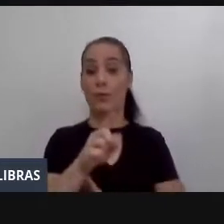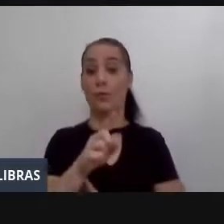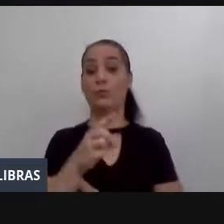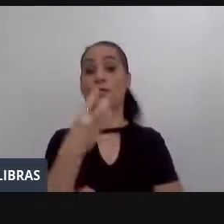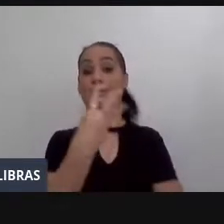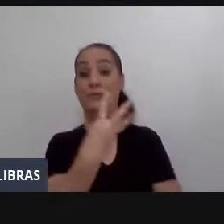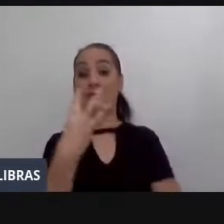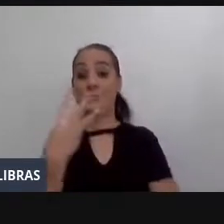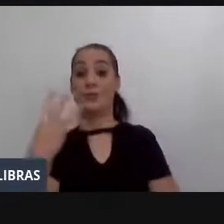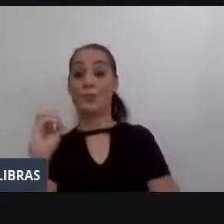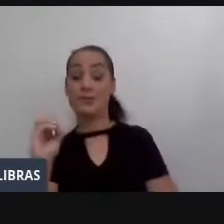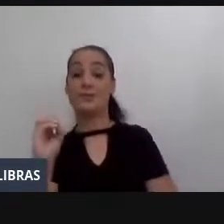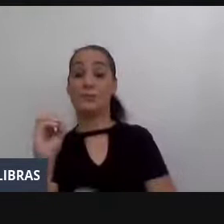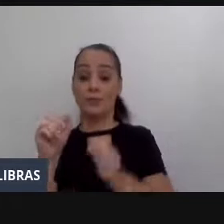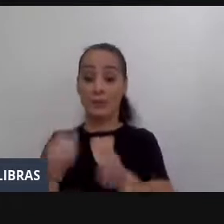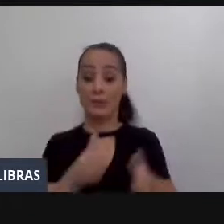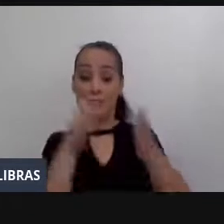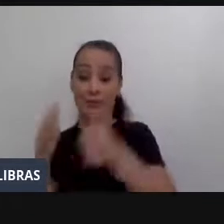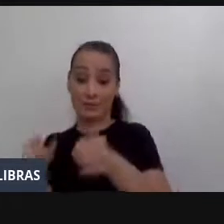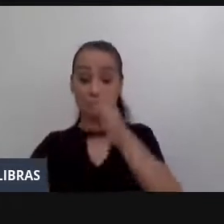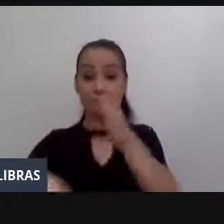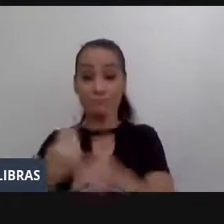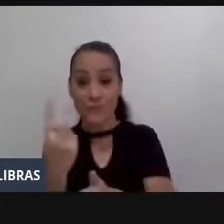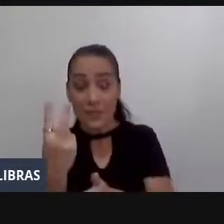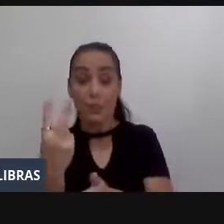segunda fase do Revalida. Só esses